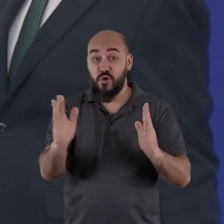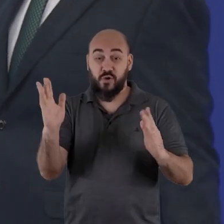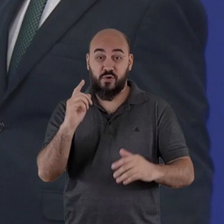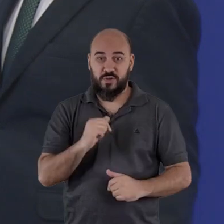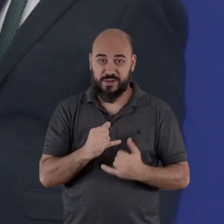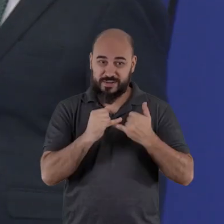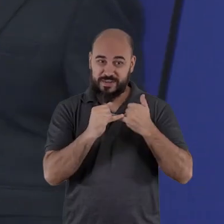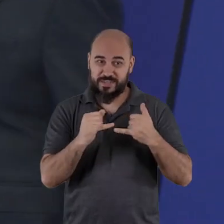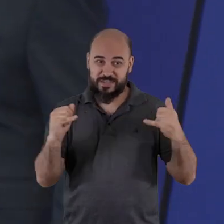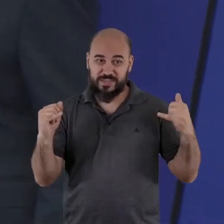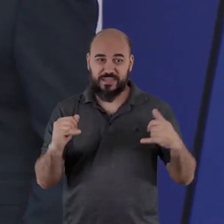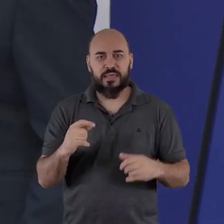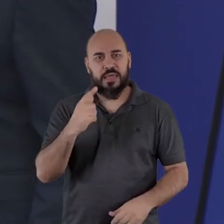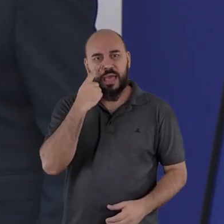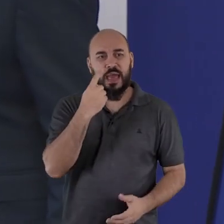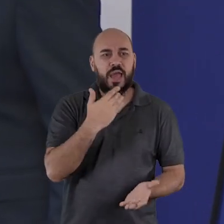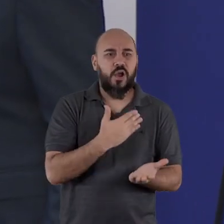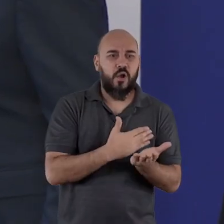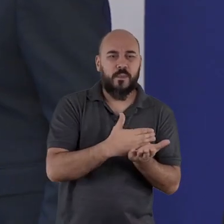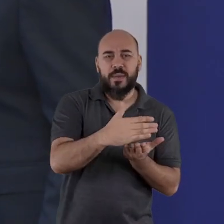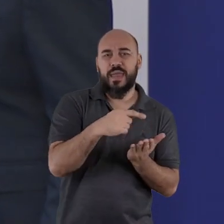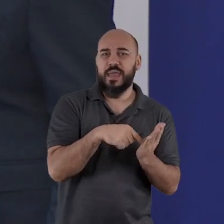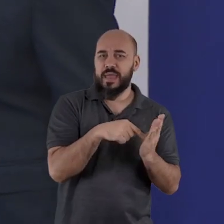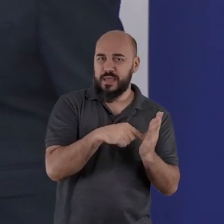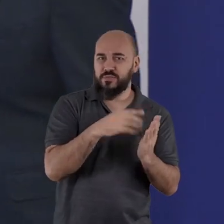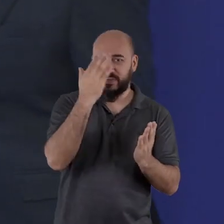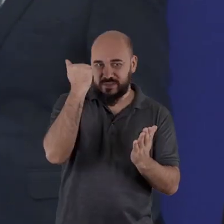partida, você sabe a data de chegada. Vamos até